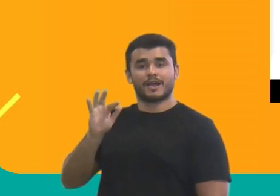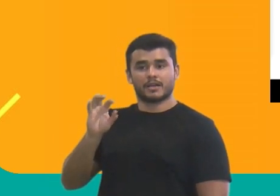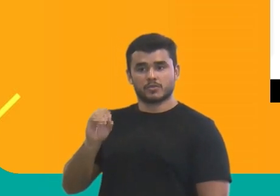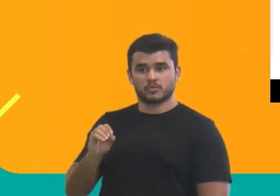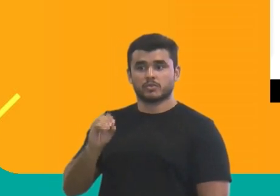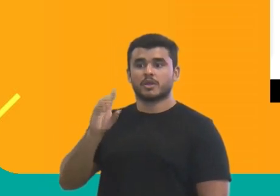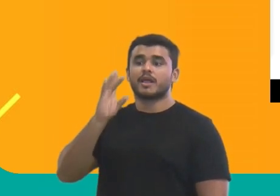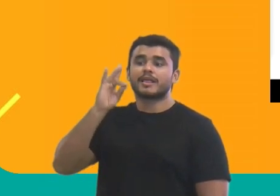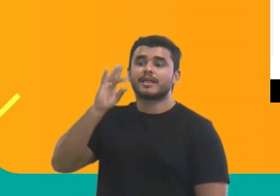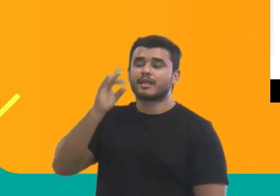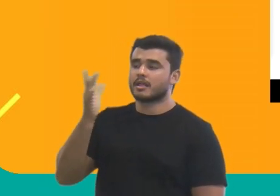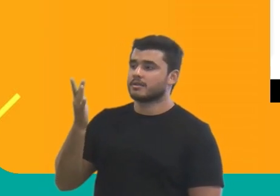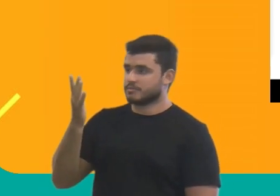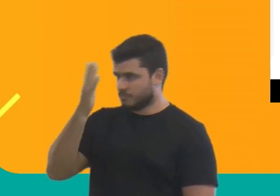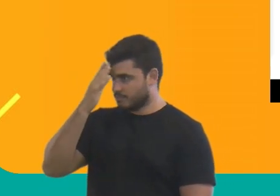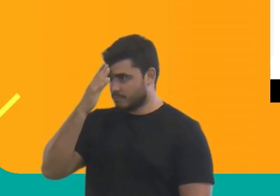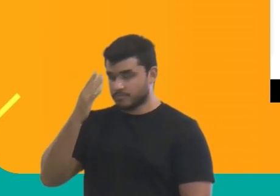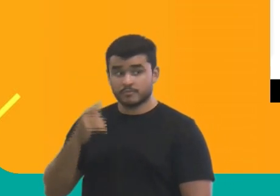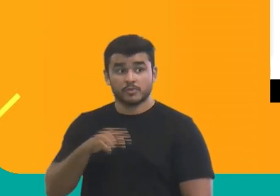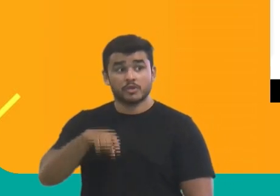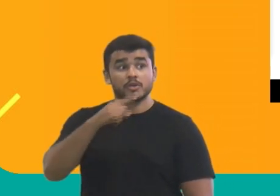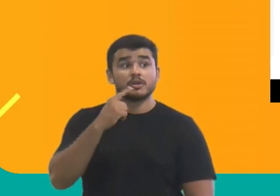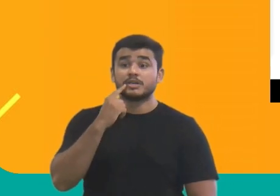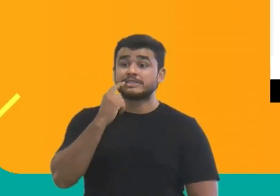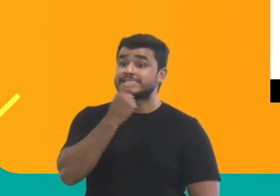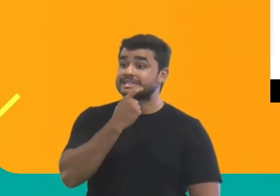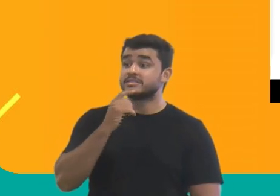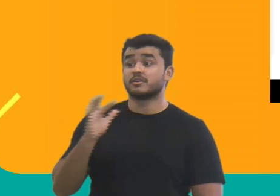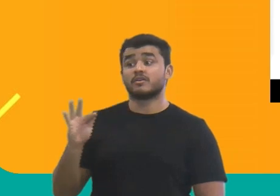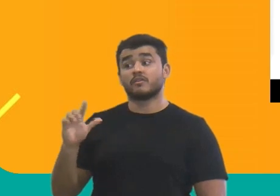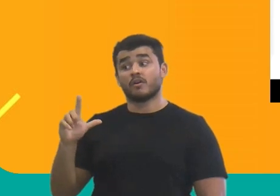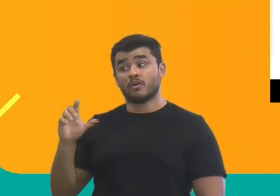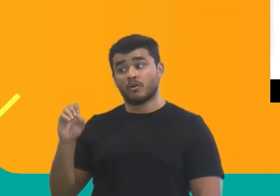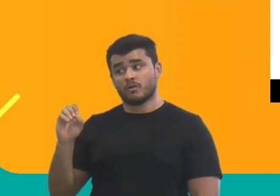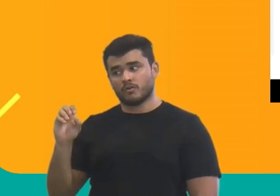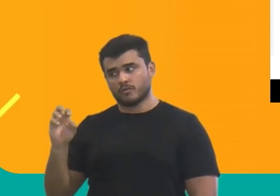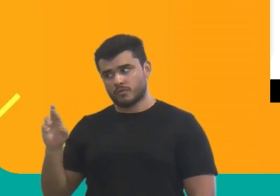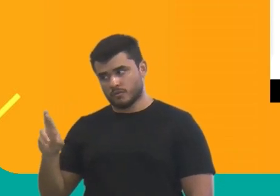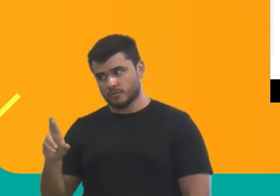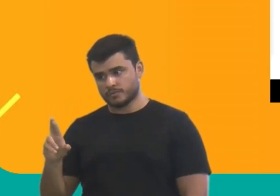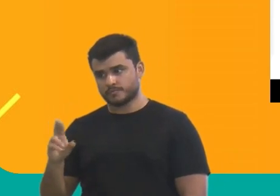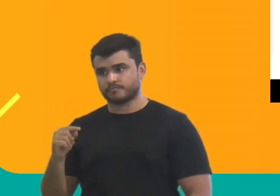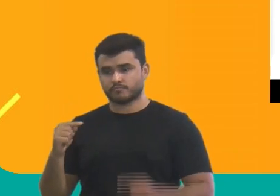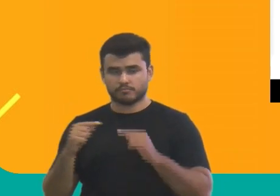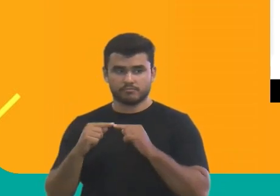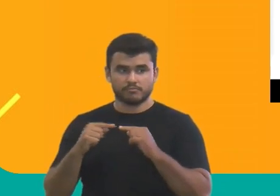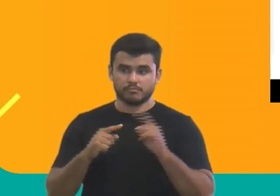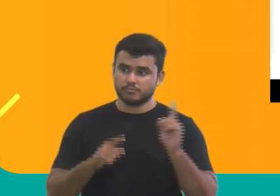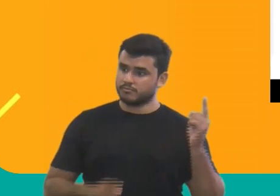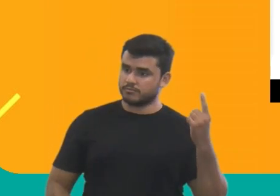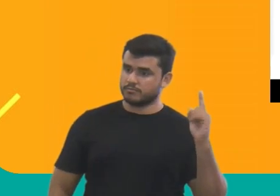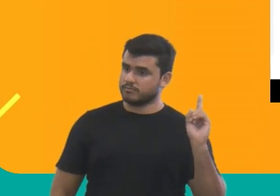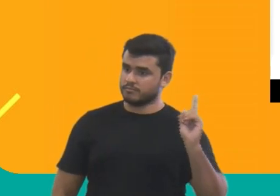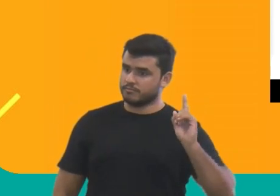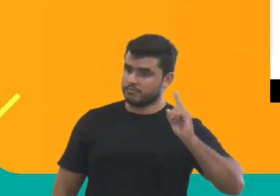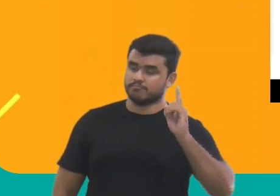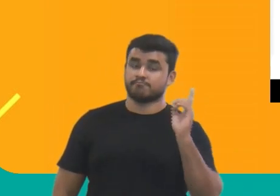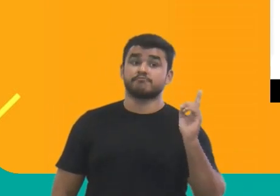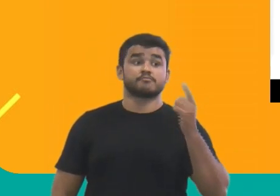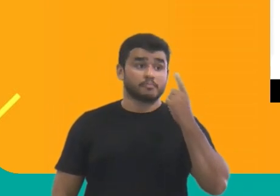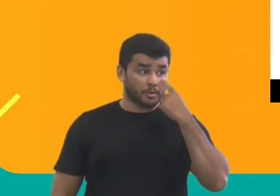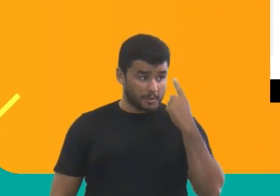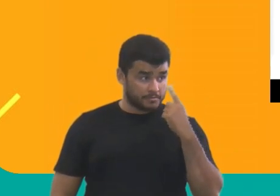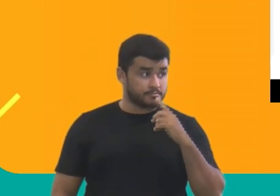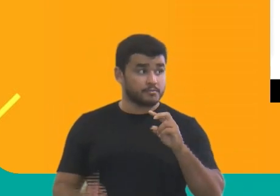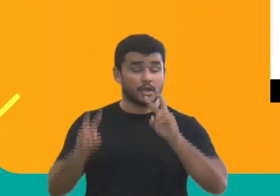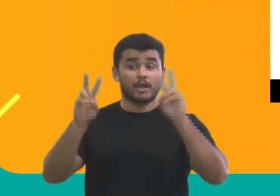Okay? Só lembrando que para os dentinhos vai rolar na prova flúor. Não era a pergunta da gente, mas lá também tem a